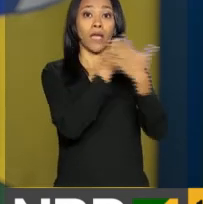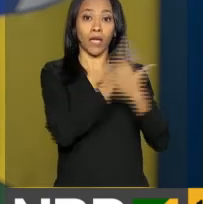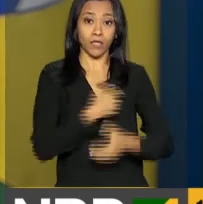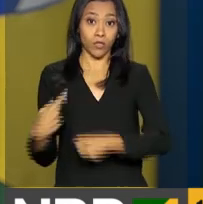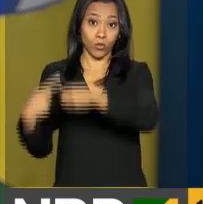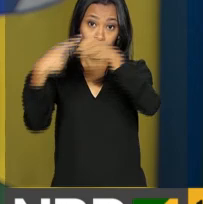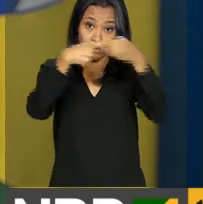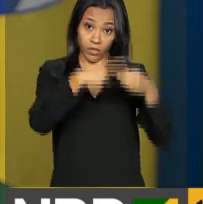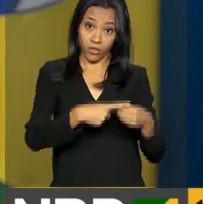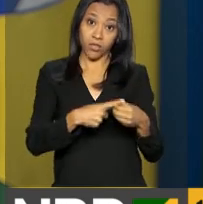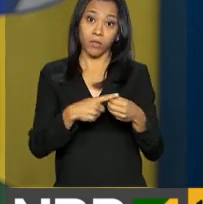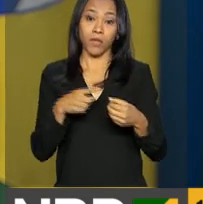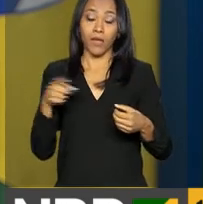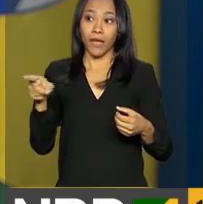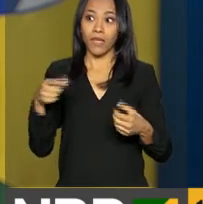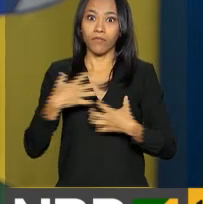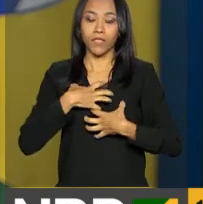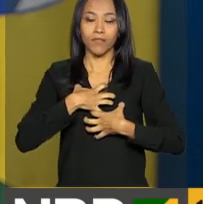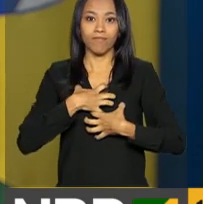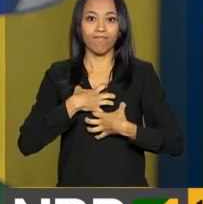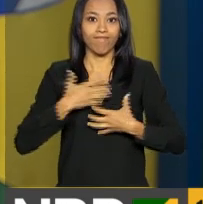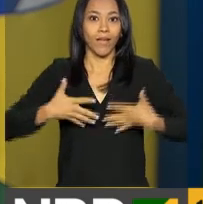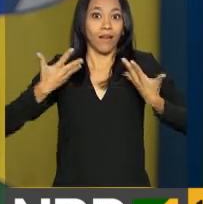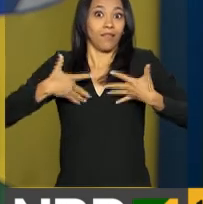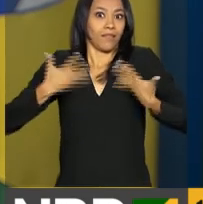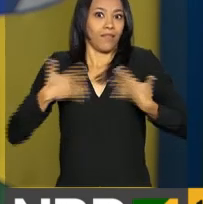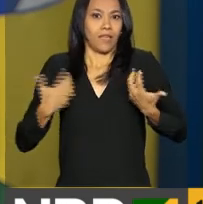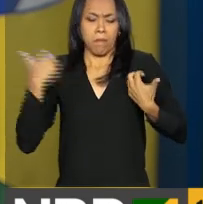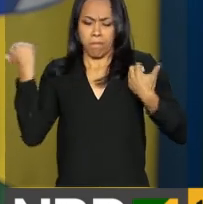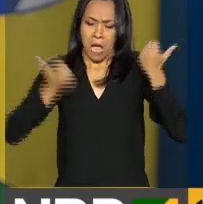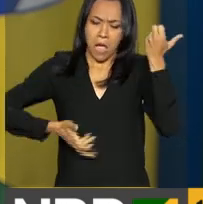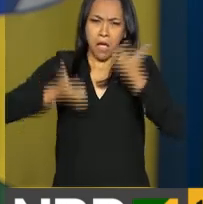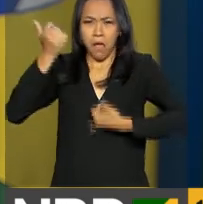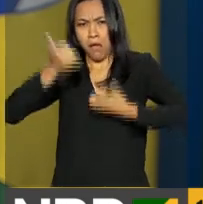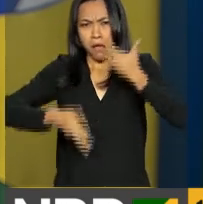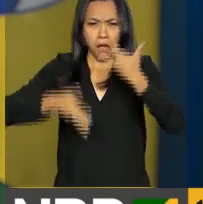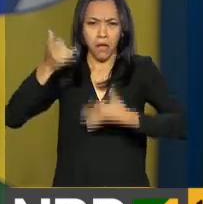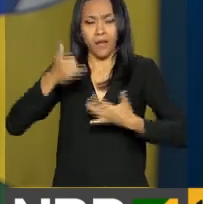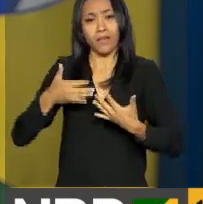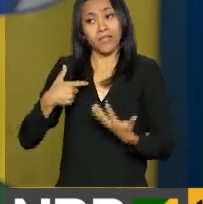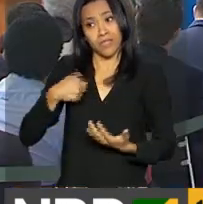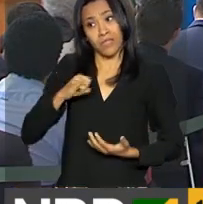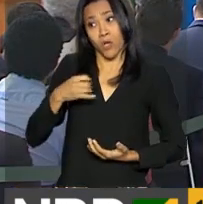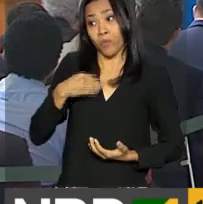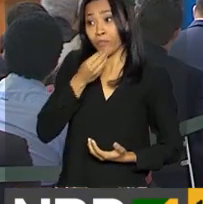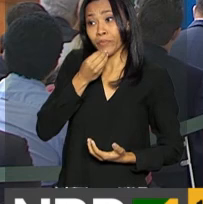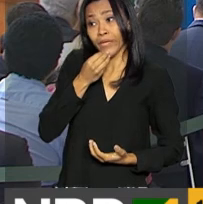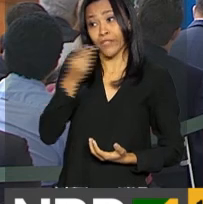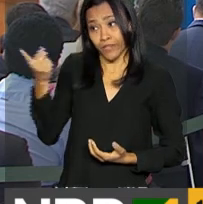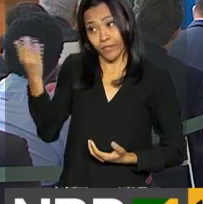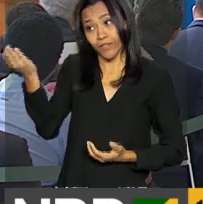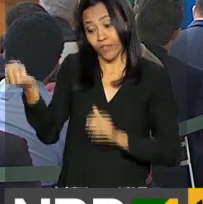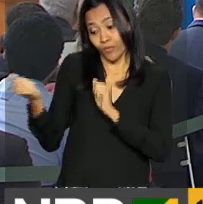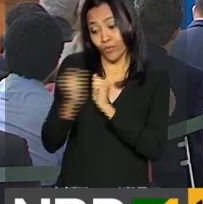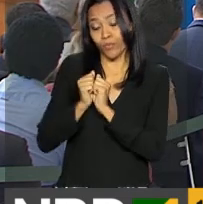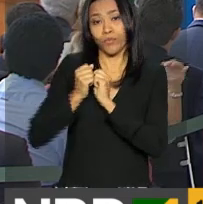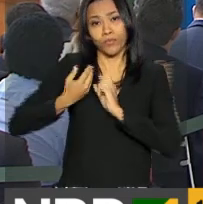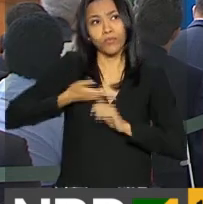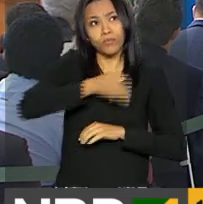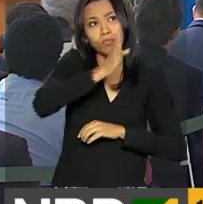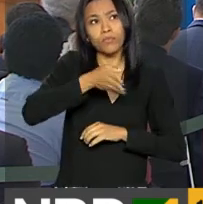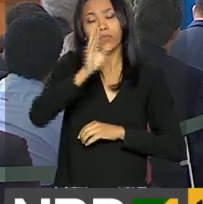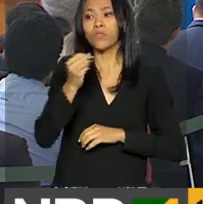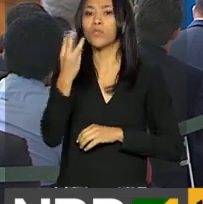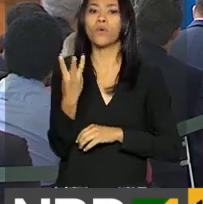a animação dele fica mais evidente. Então, se eu pudesse, viu, Paulo, convidaria você para percorrer o país nesses